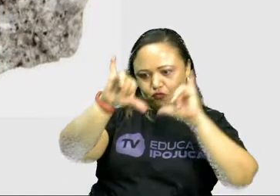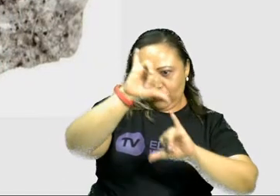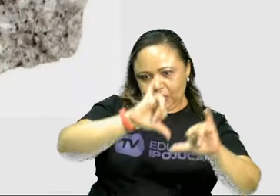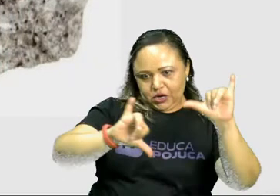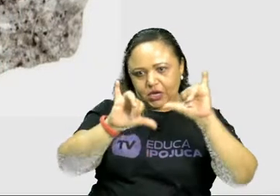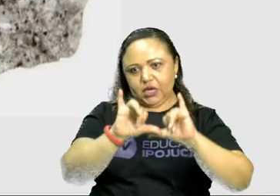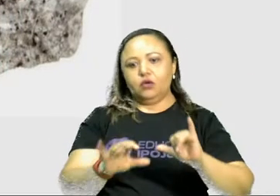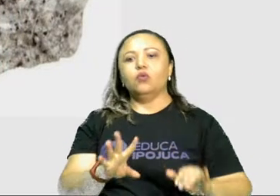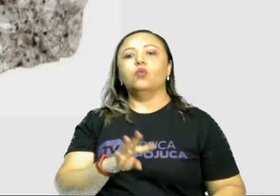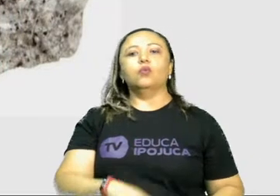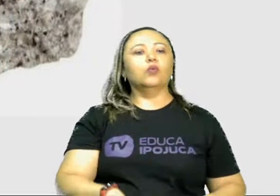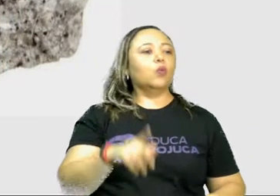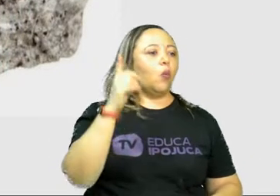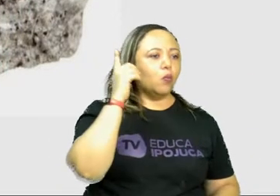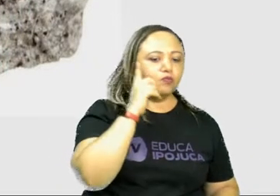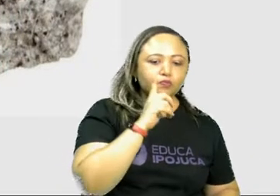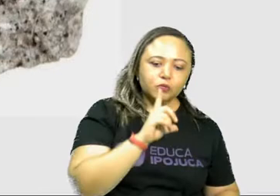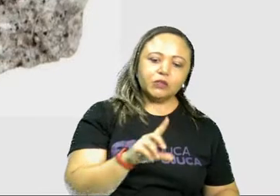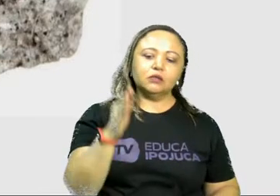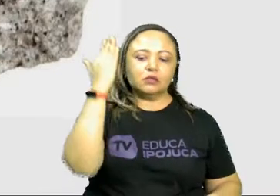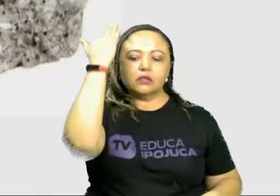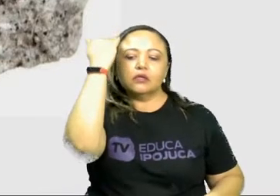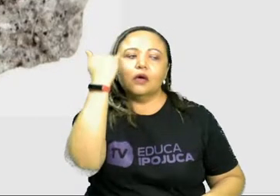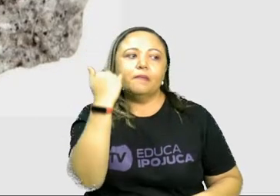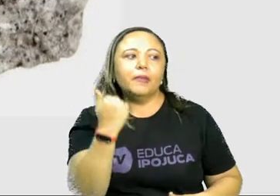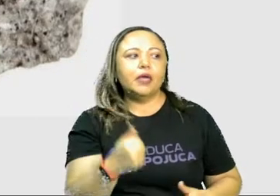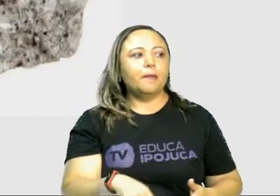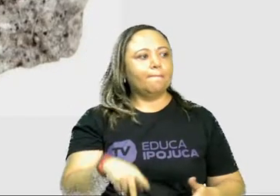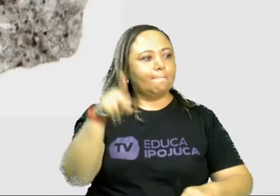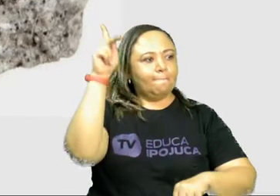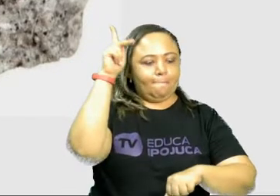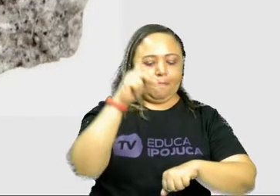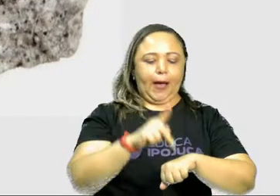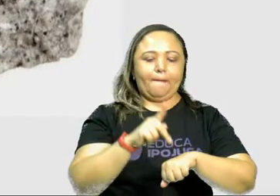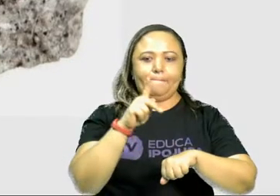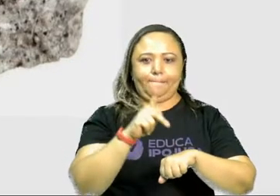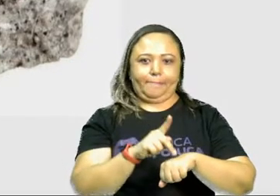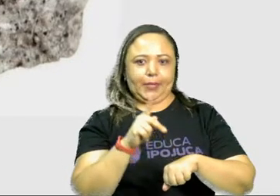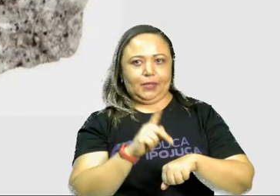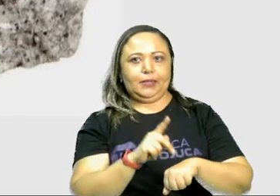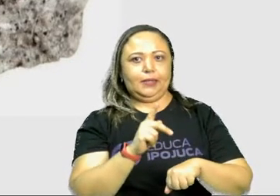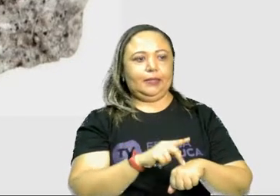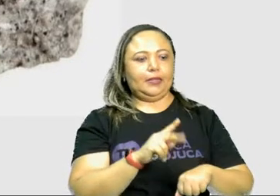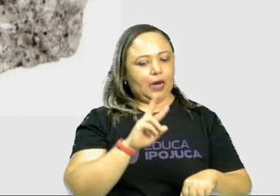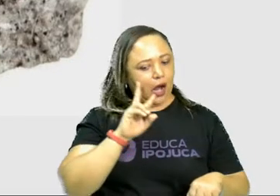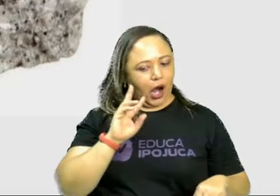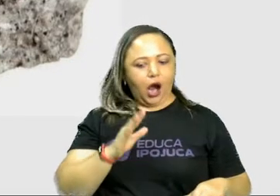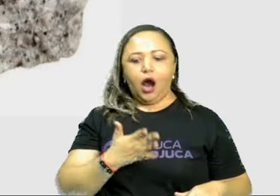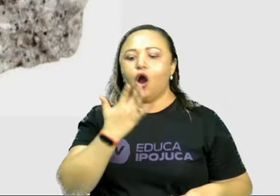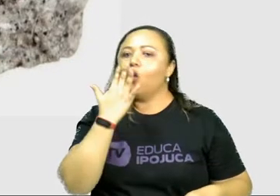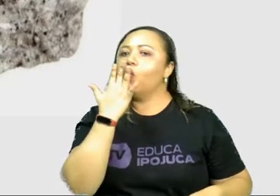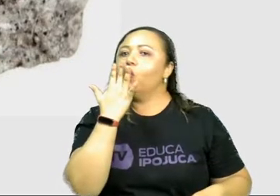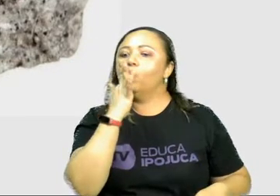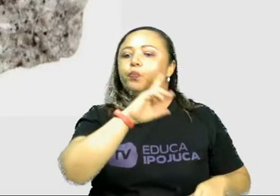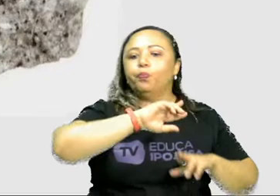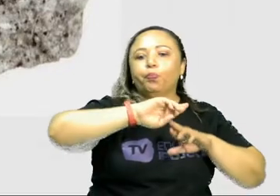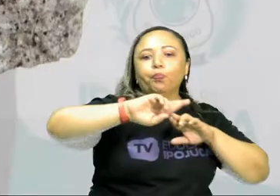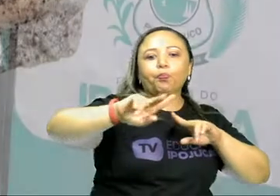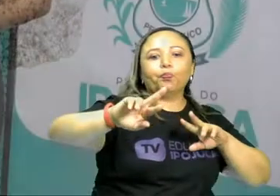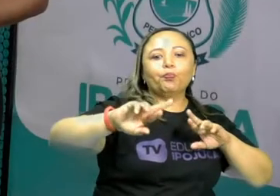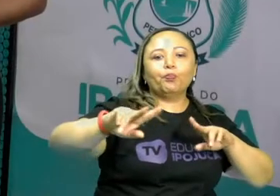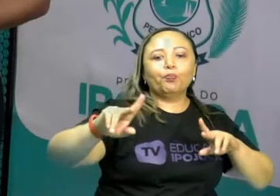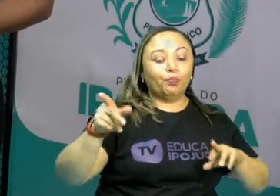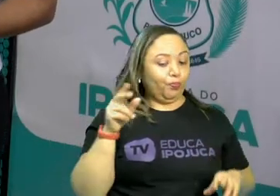granito. E você pode observar que ela tem uma coloração diferenciada. Por quê? Porque eu